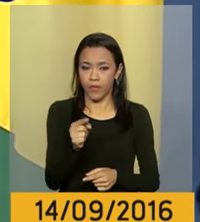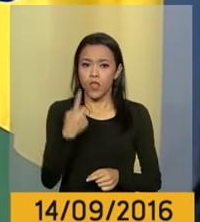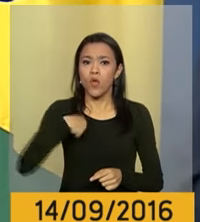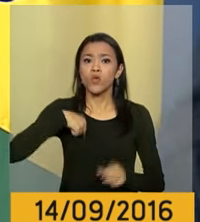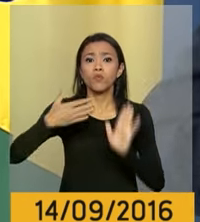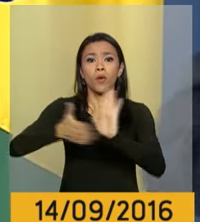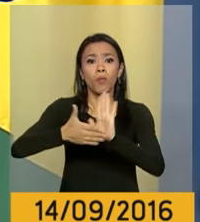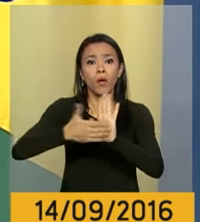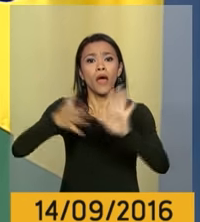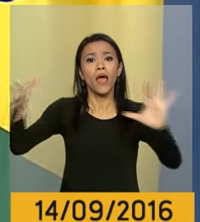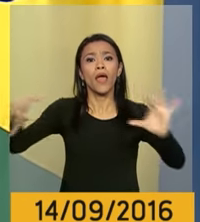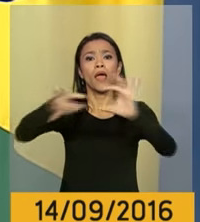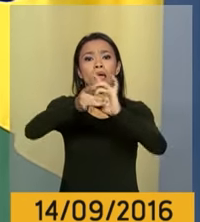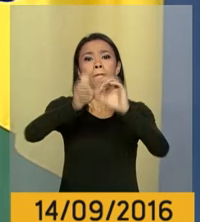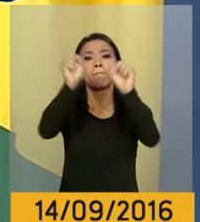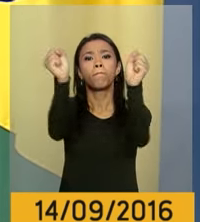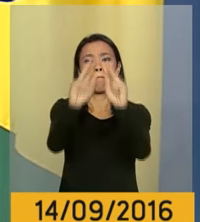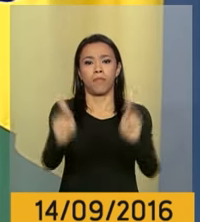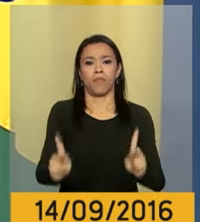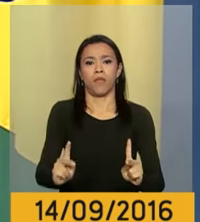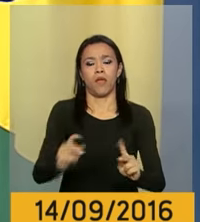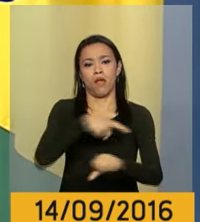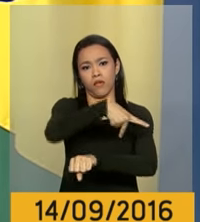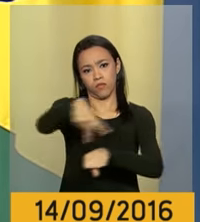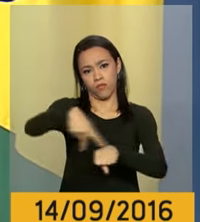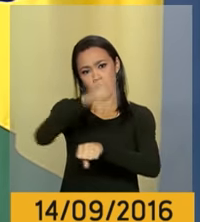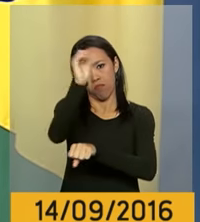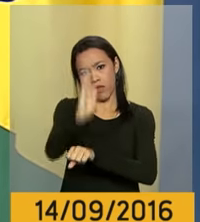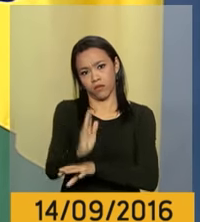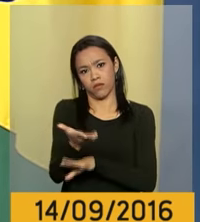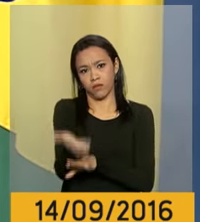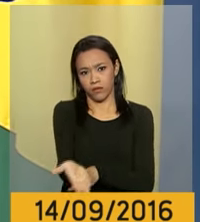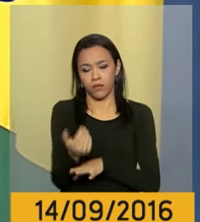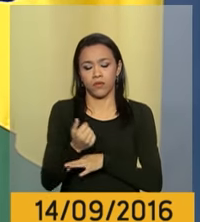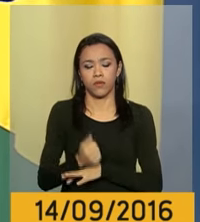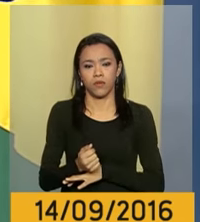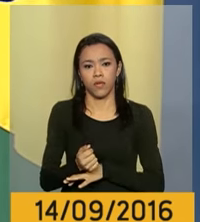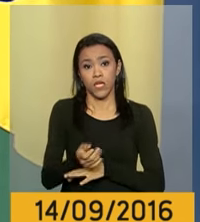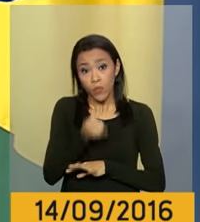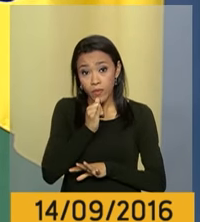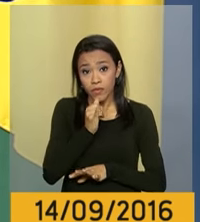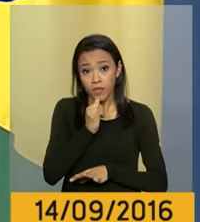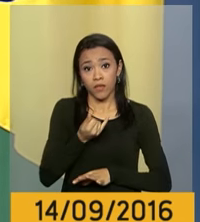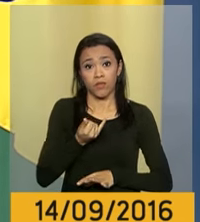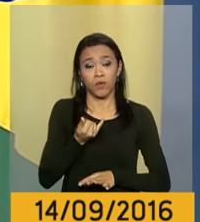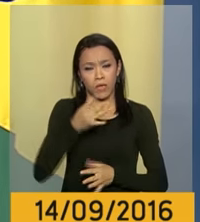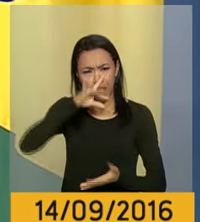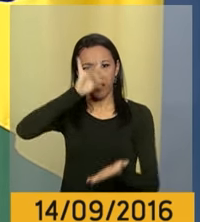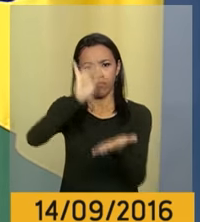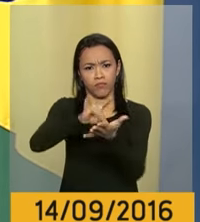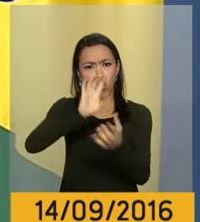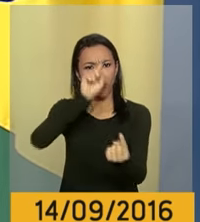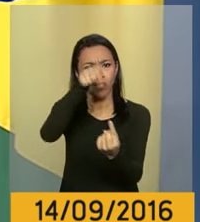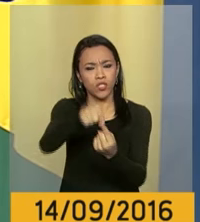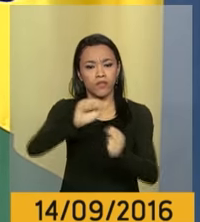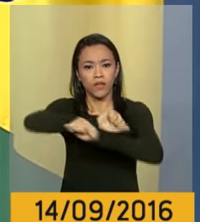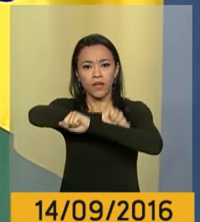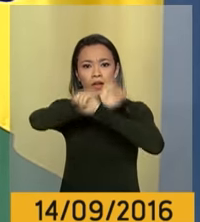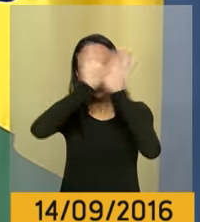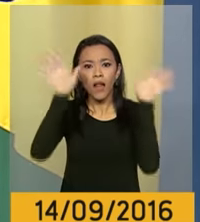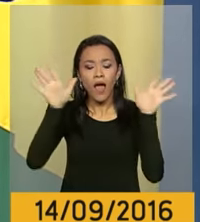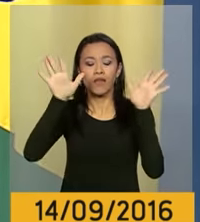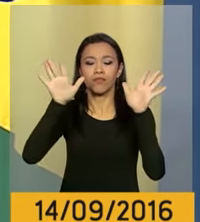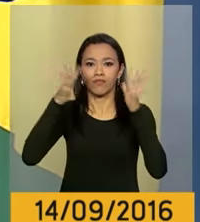a reunificação do país, é a pacificação do país. E nenhum exemplo é mais sólido, mais concreto, mais objetivo, mais palpável,